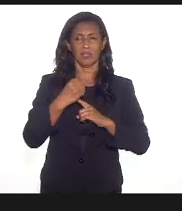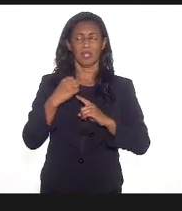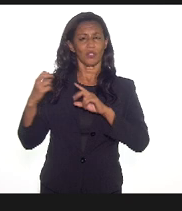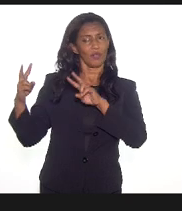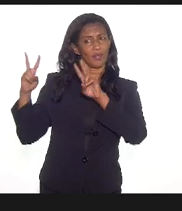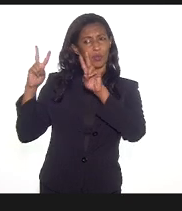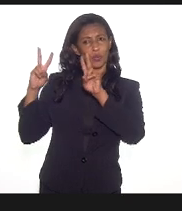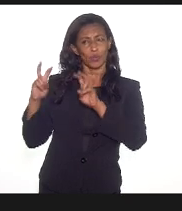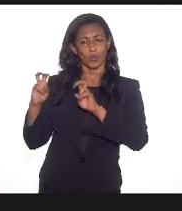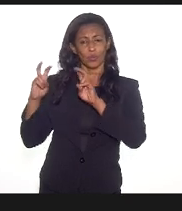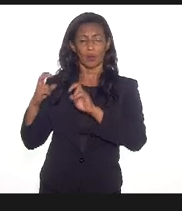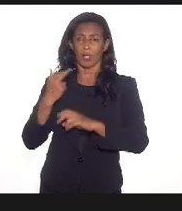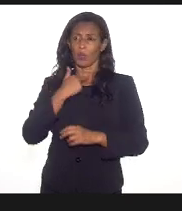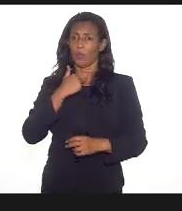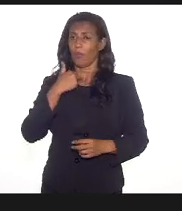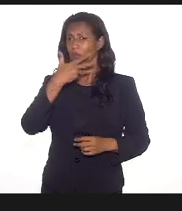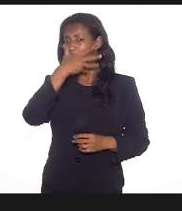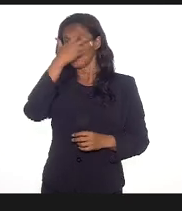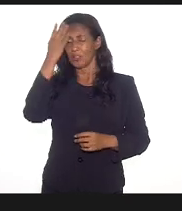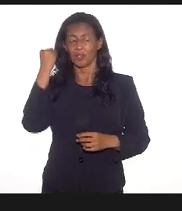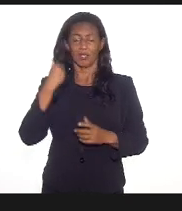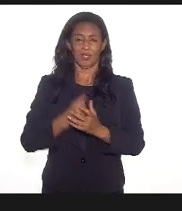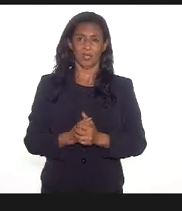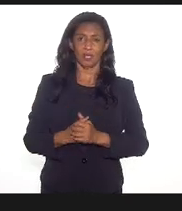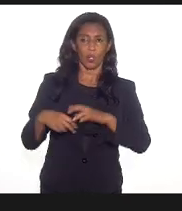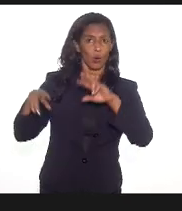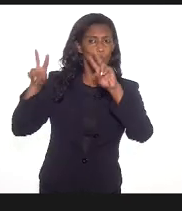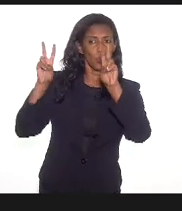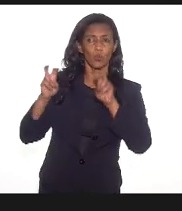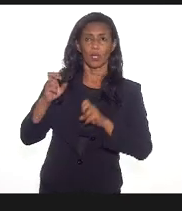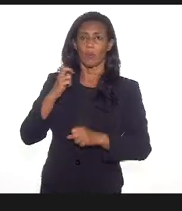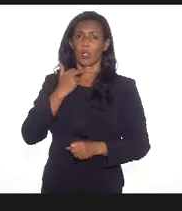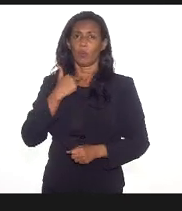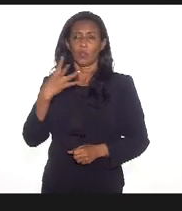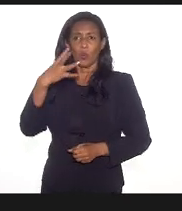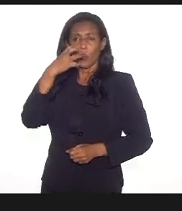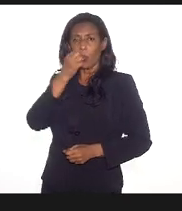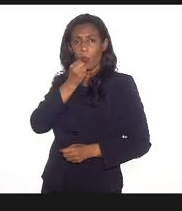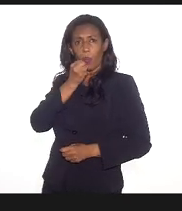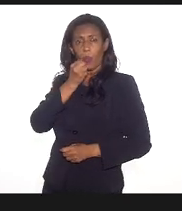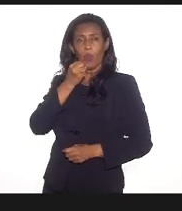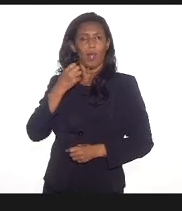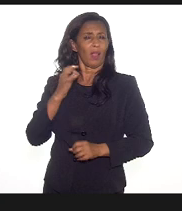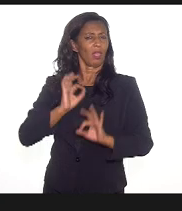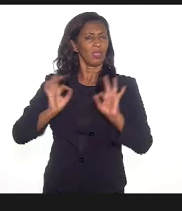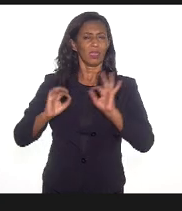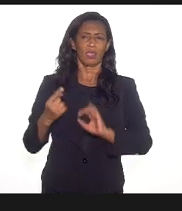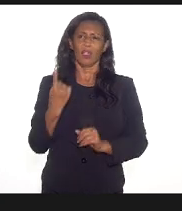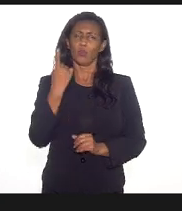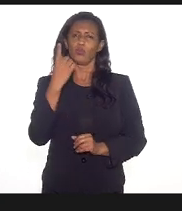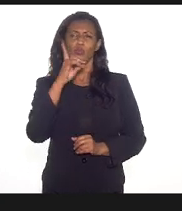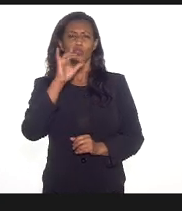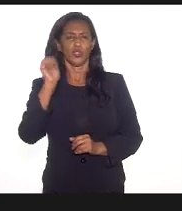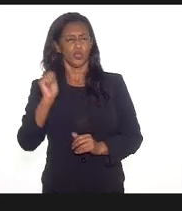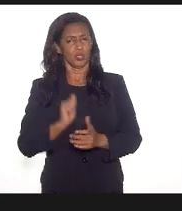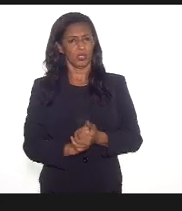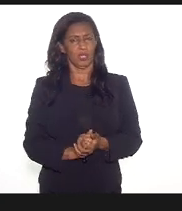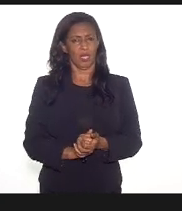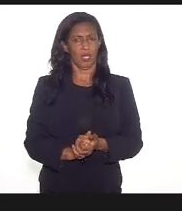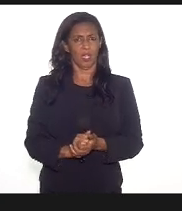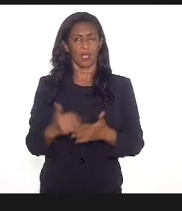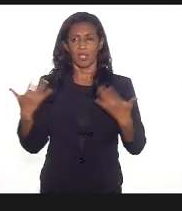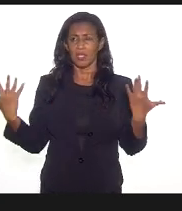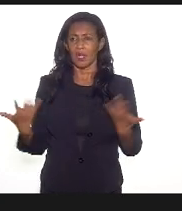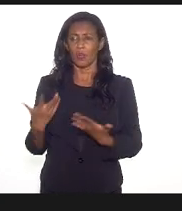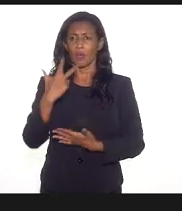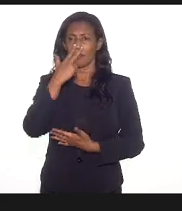que não pode ser esquecida, uma temática que não pode ser falada apenas em um dia no noticiário e simplesmente ser